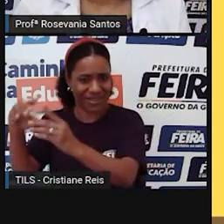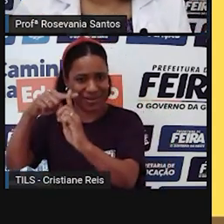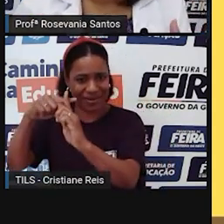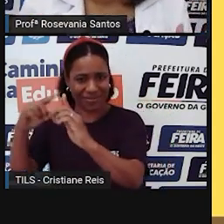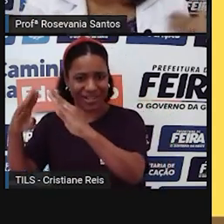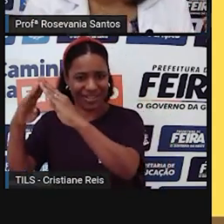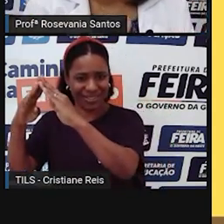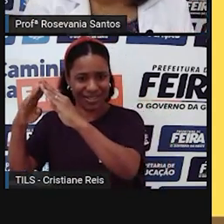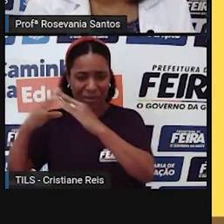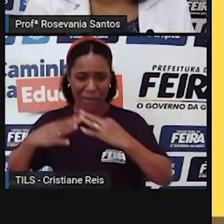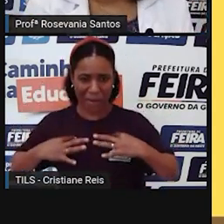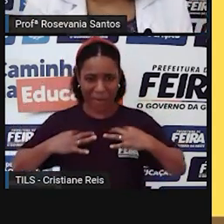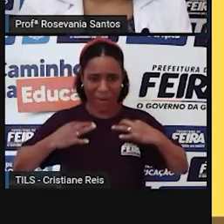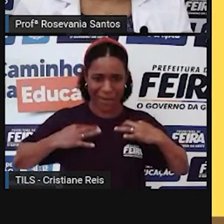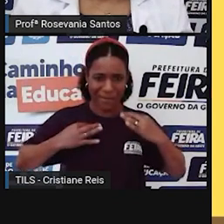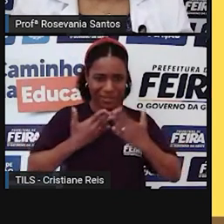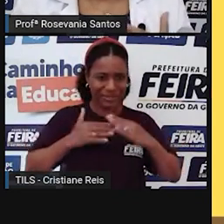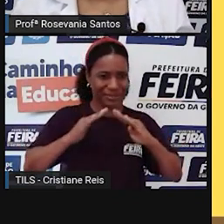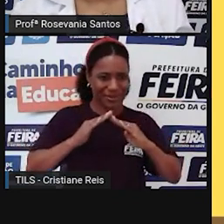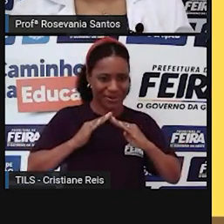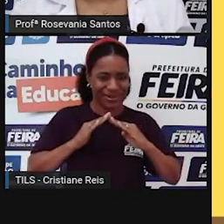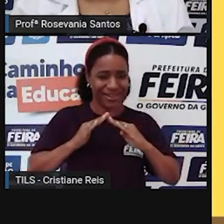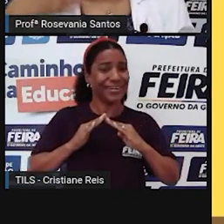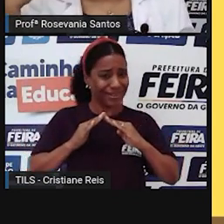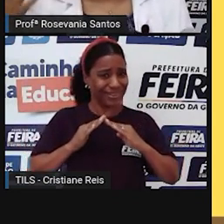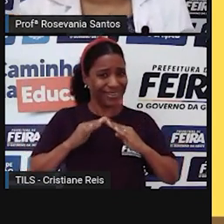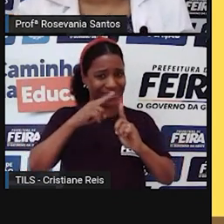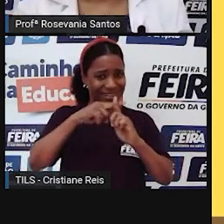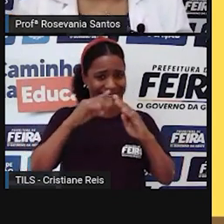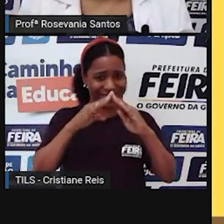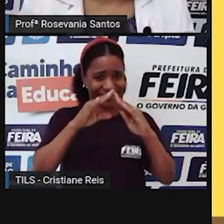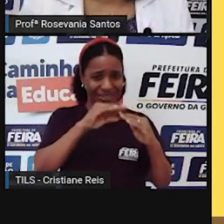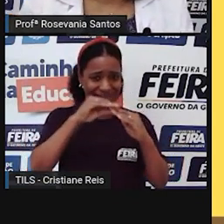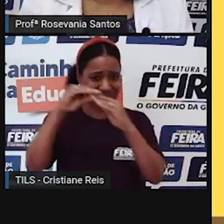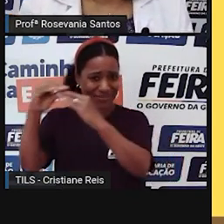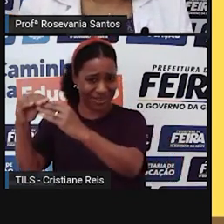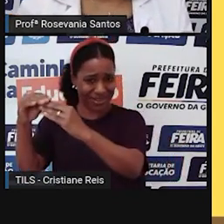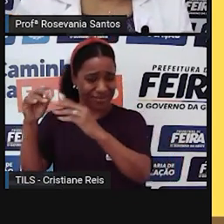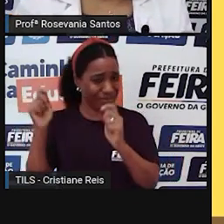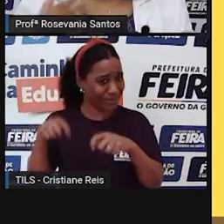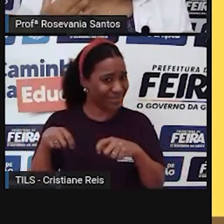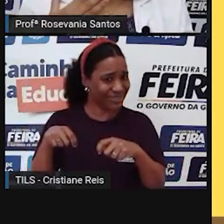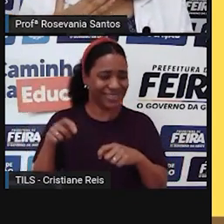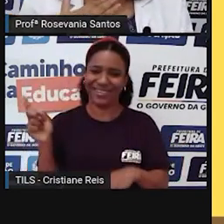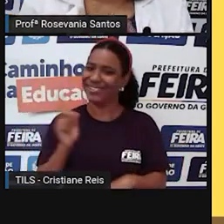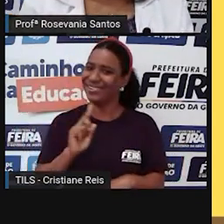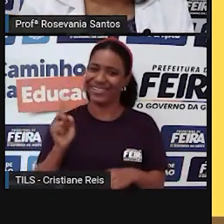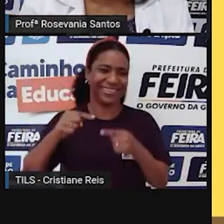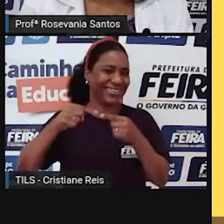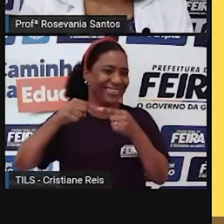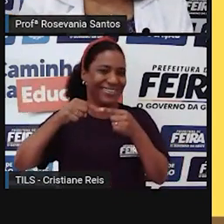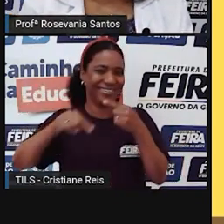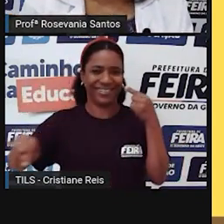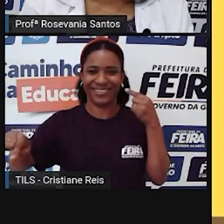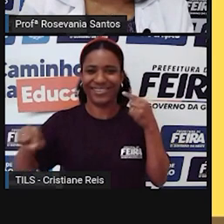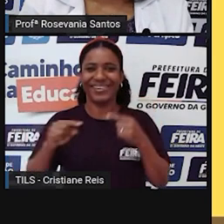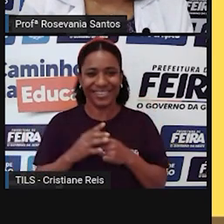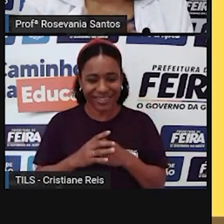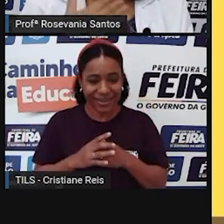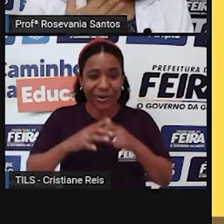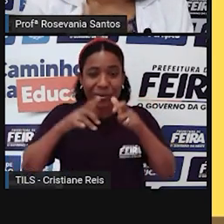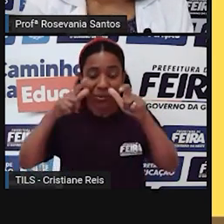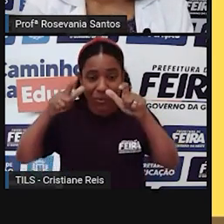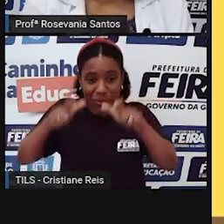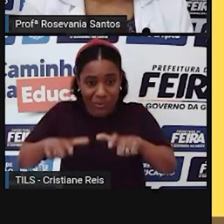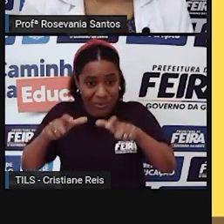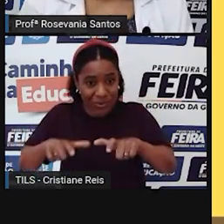né, para a igreja. Às vezes pode até ser que eu vá, mas não é a roupa mais habitual que eu vou para a igreja. Então, o lugar, além de ter essa questão